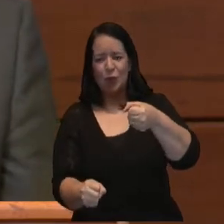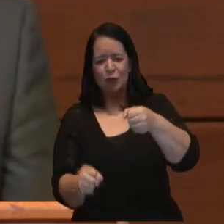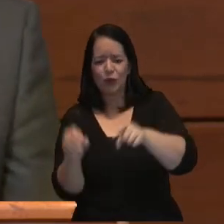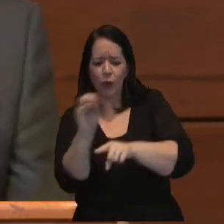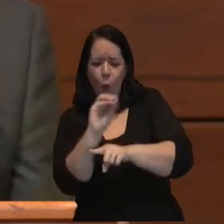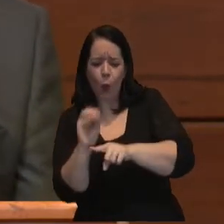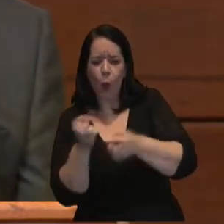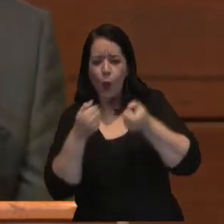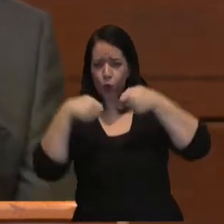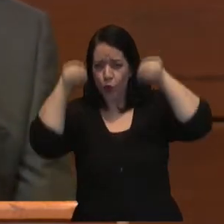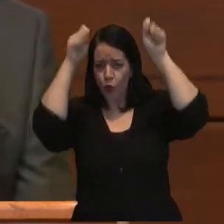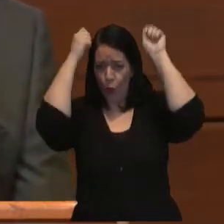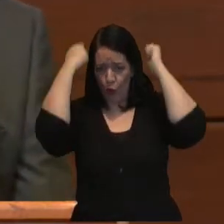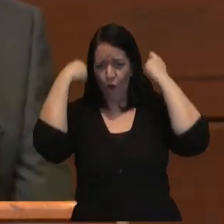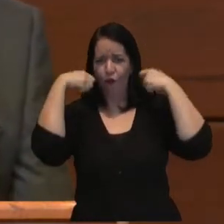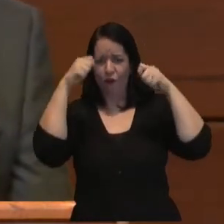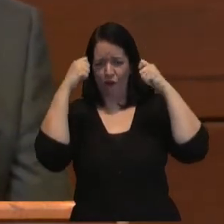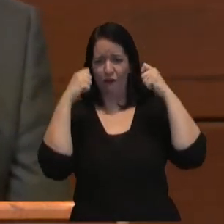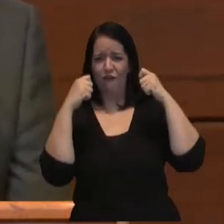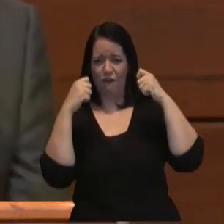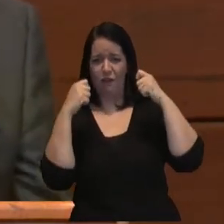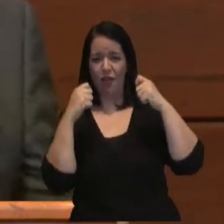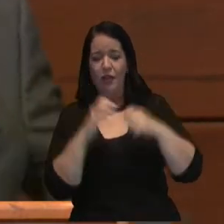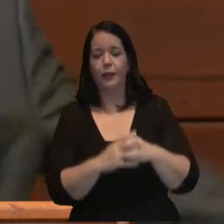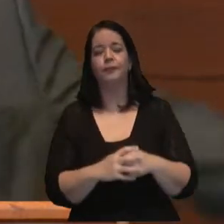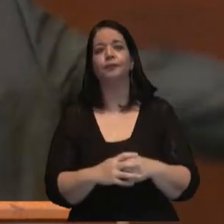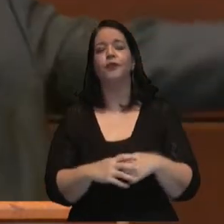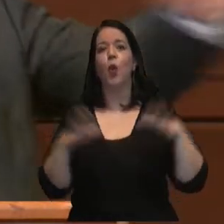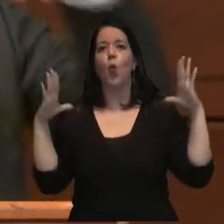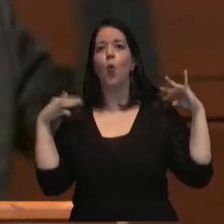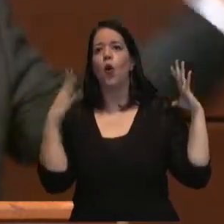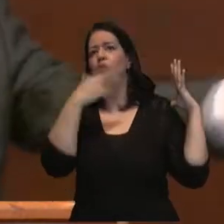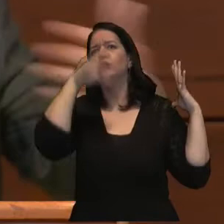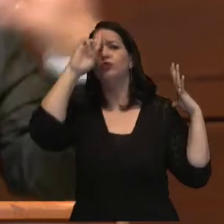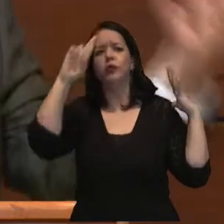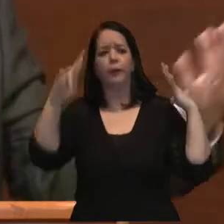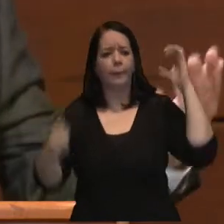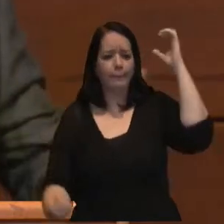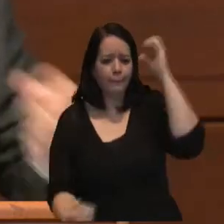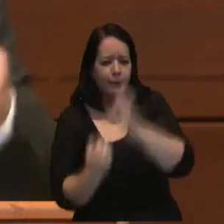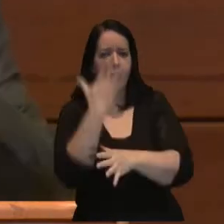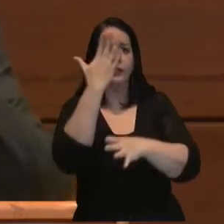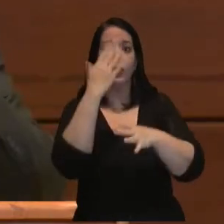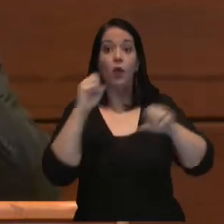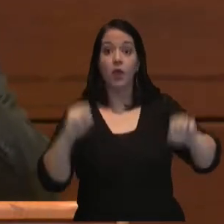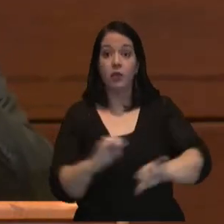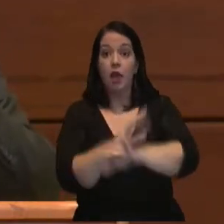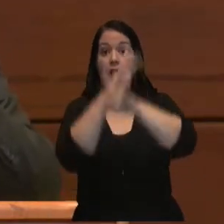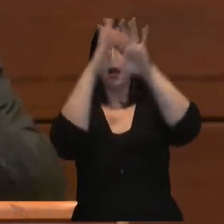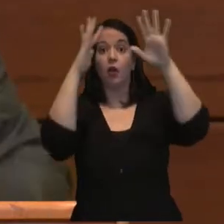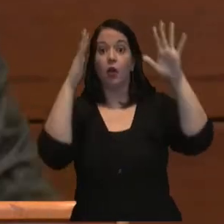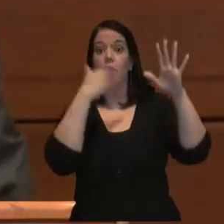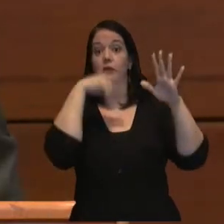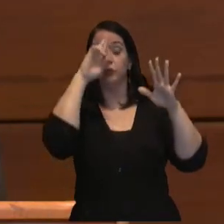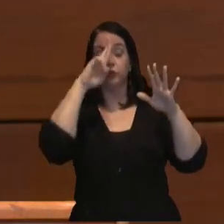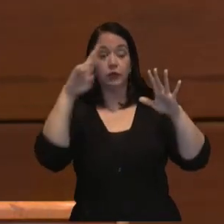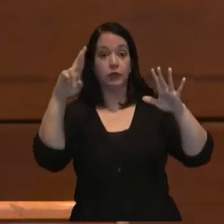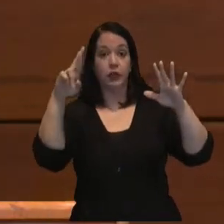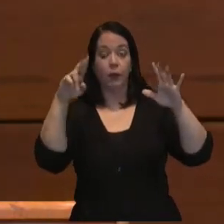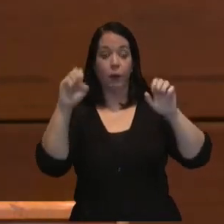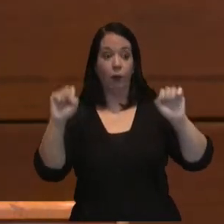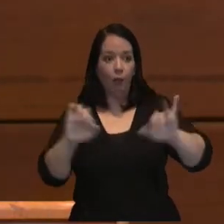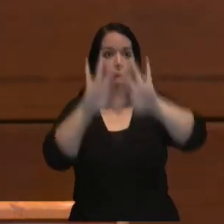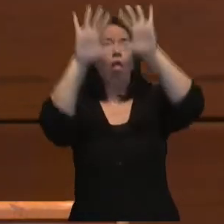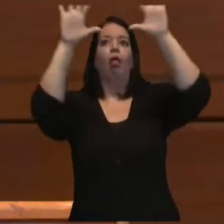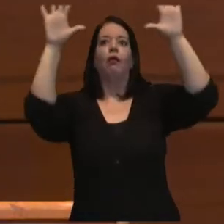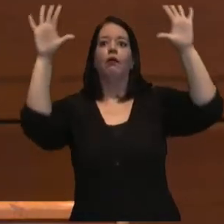2, de 9 a 11, que o anjo do Senhor veio sobre eles e a glória do Senhor os cercou de resplendor e tiveram um grande tremor. Mas o anjo